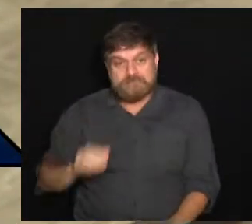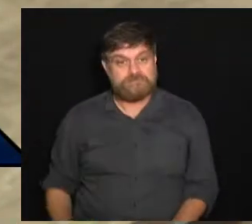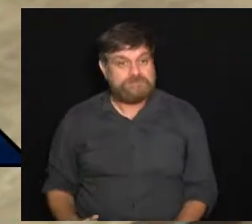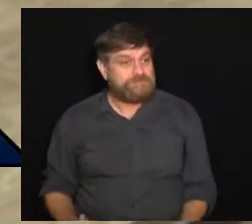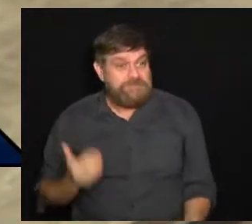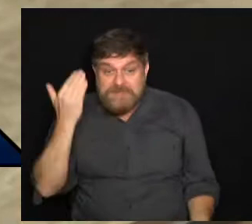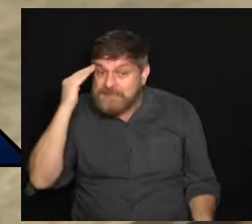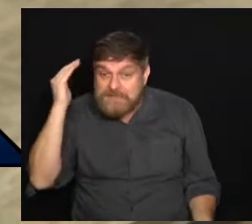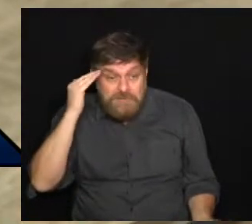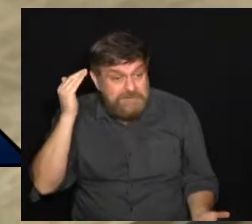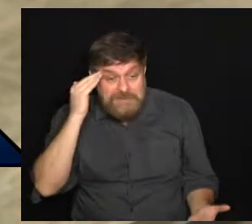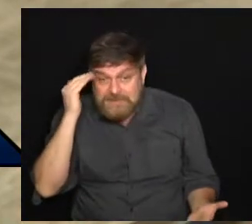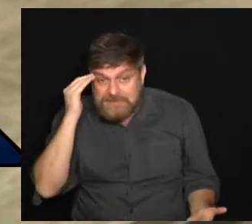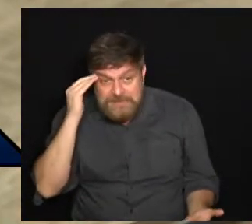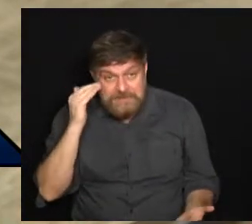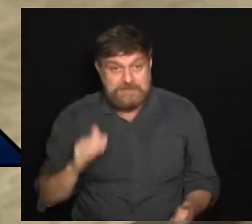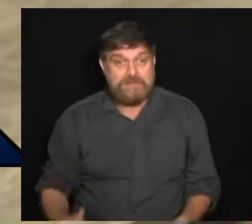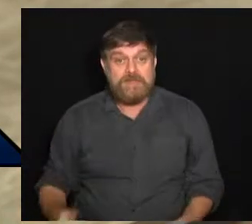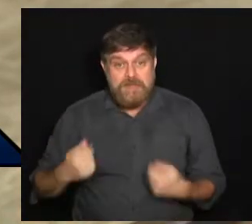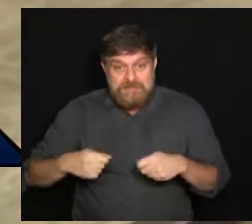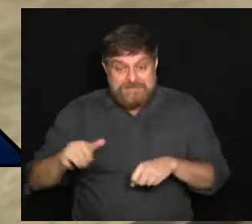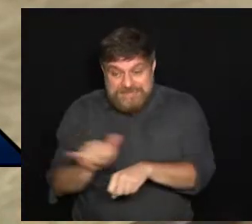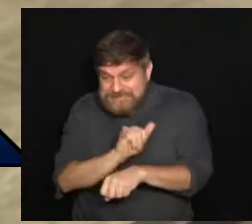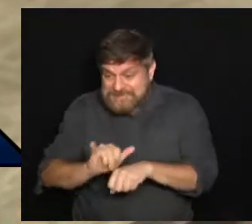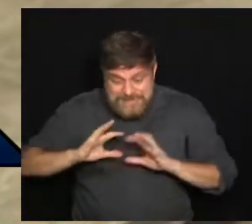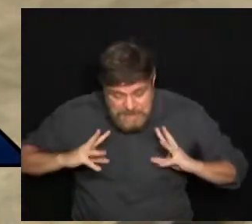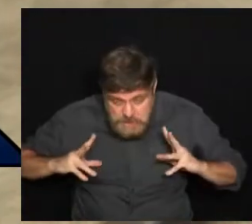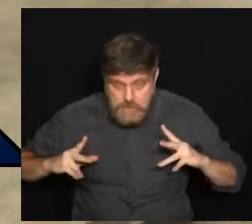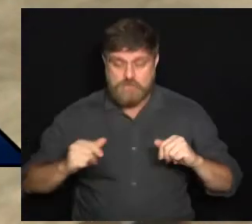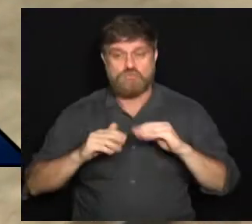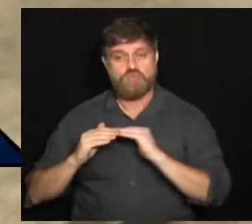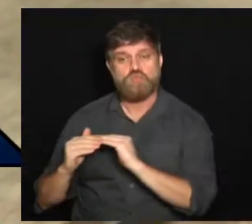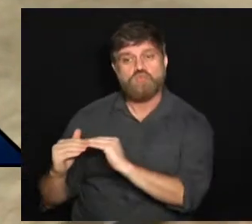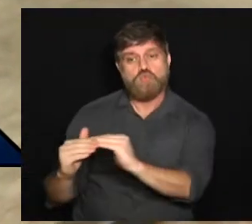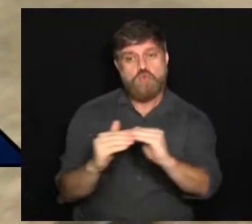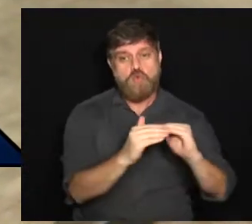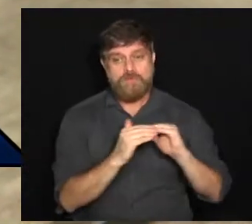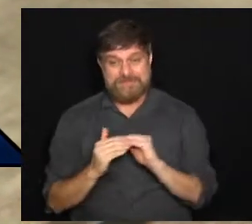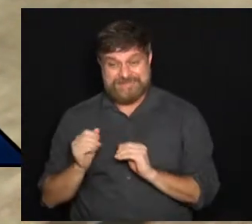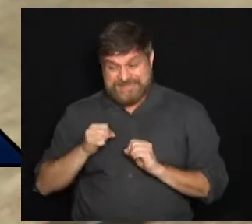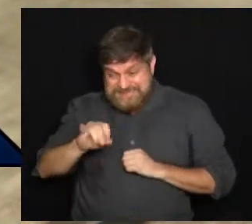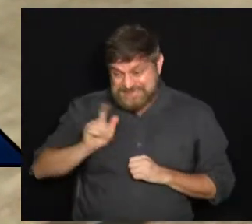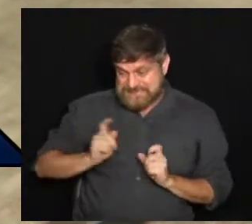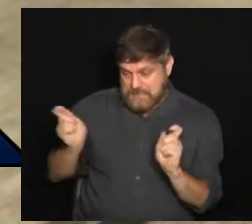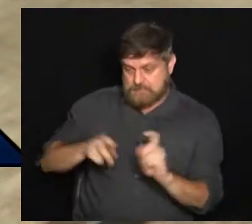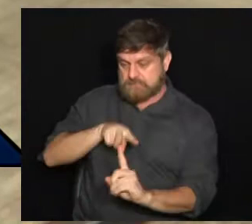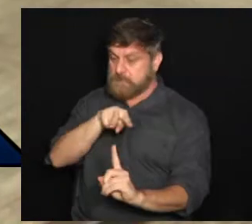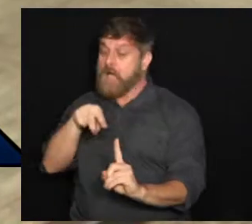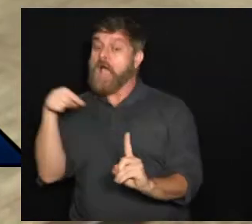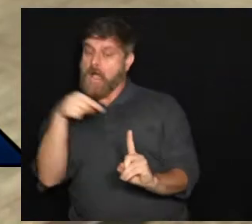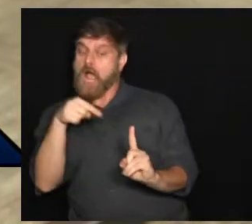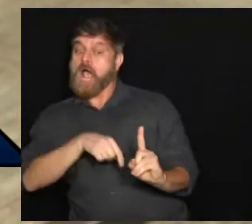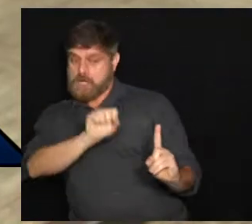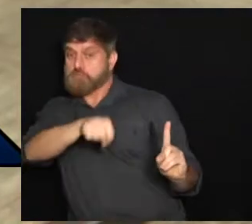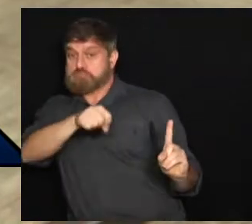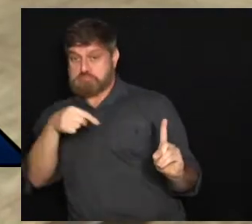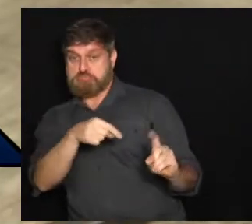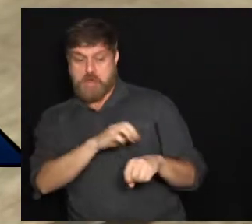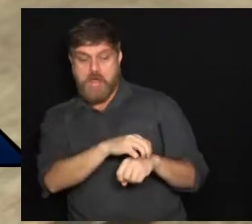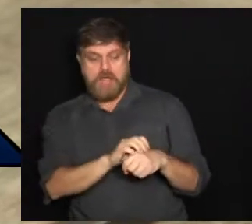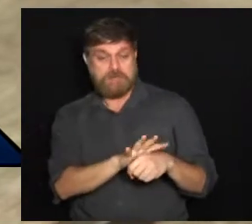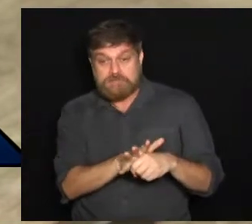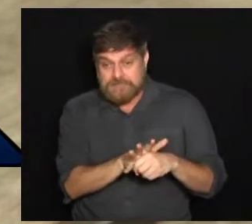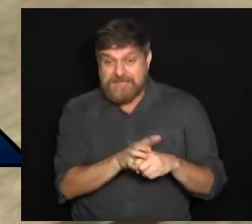saber. Por isso que as medidas têm que ser tomadas por todo mundo. Se a gente tivesse como saber quem são os pacientes que de fato têm